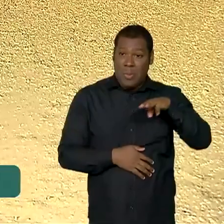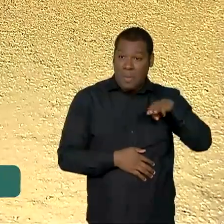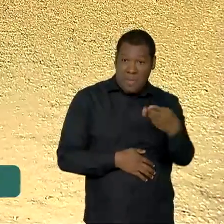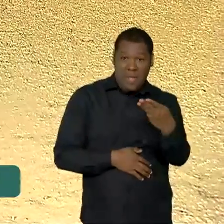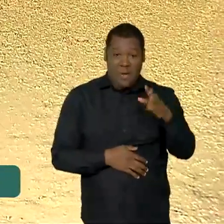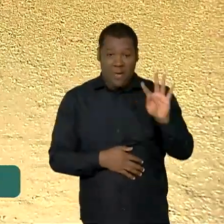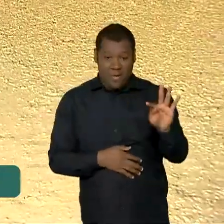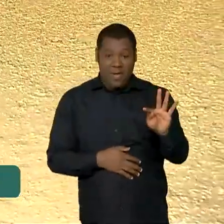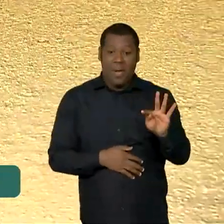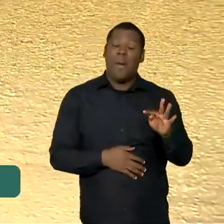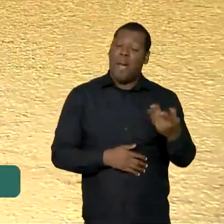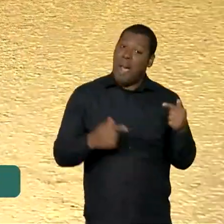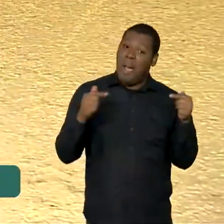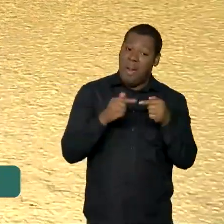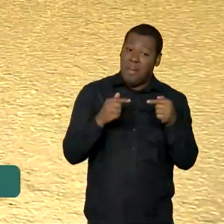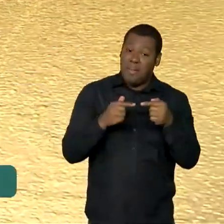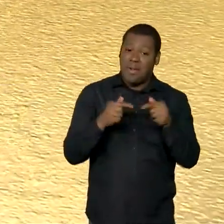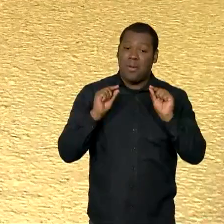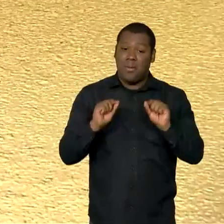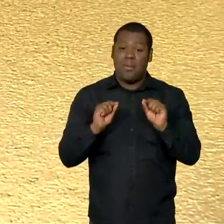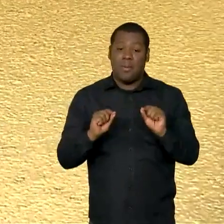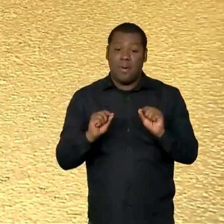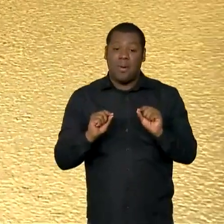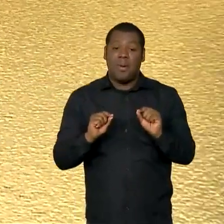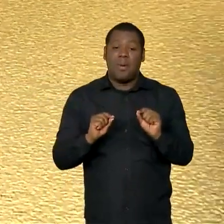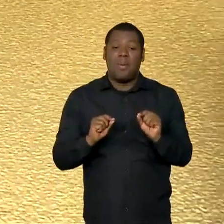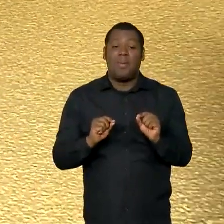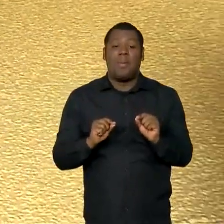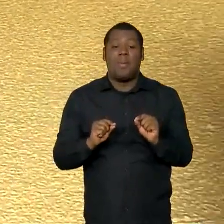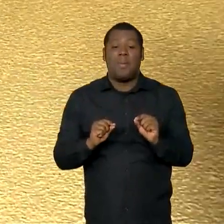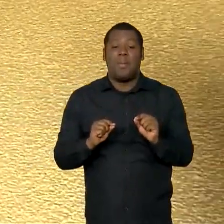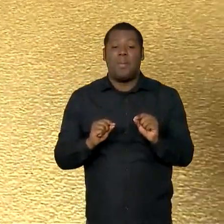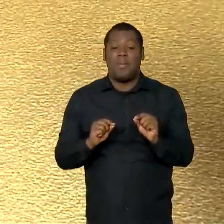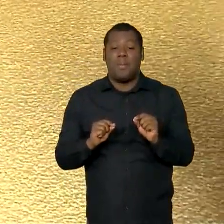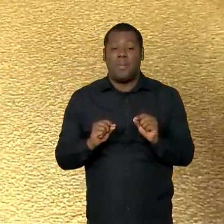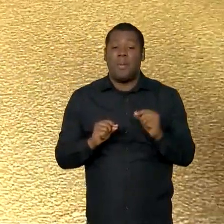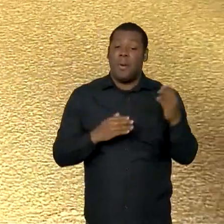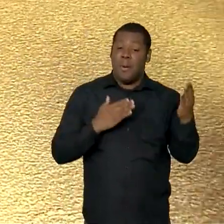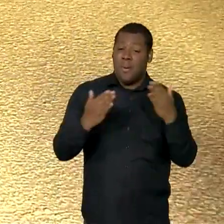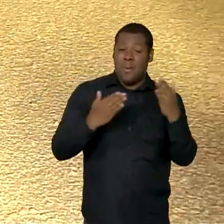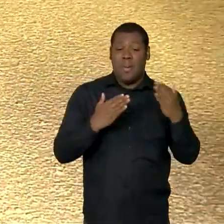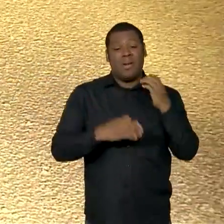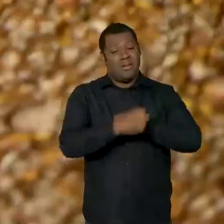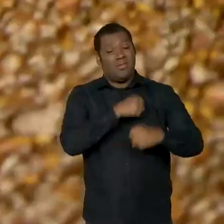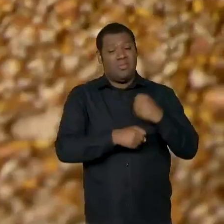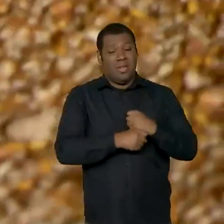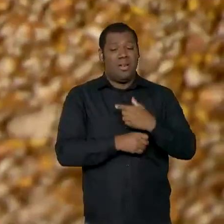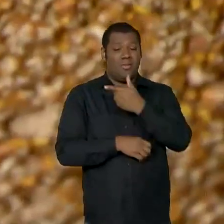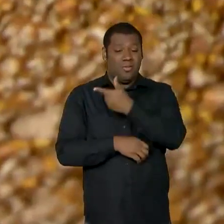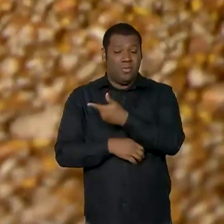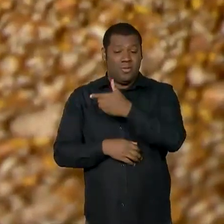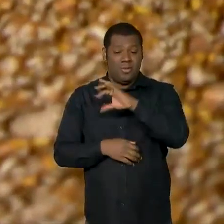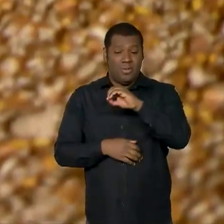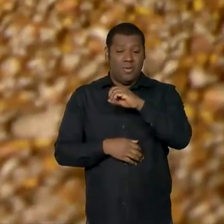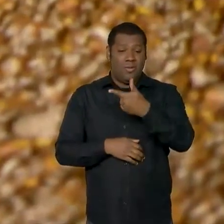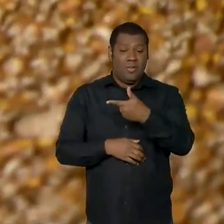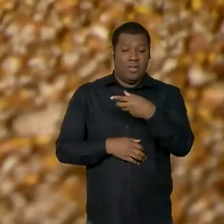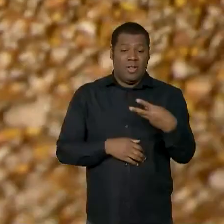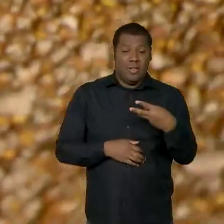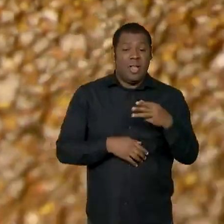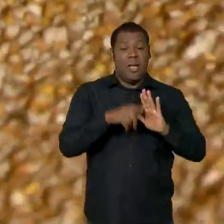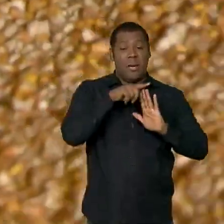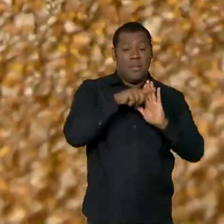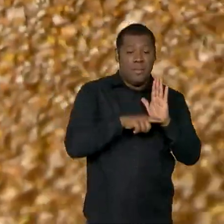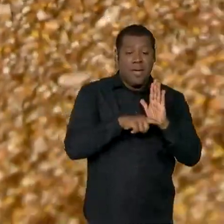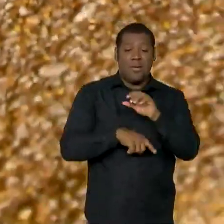toneladas. Isso representa uma redução de 8% em relação à safra do ano passado. De acordo com a Conab, a